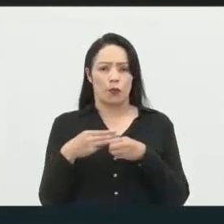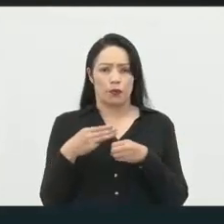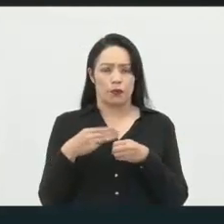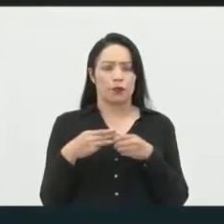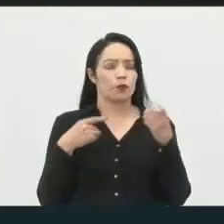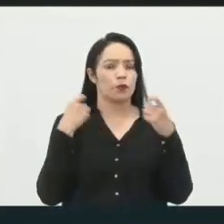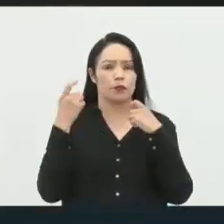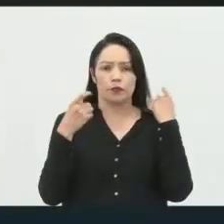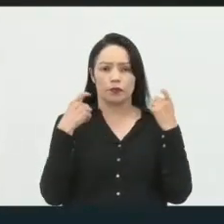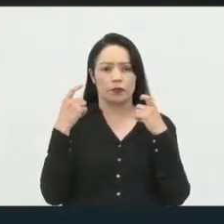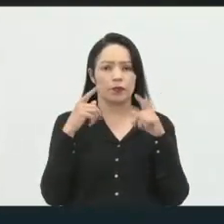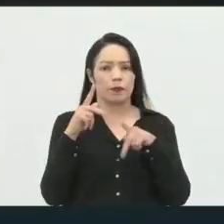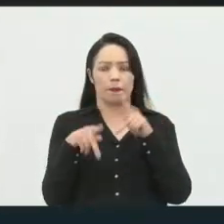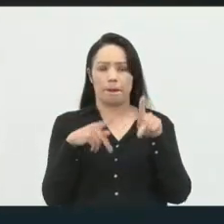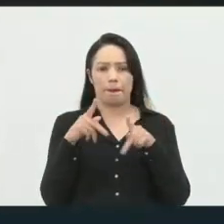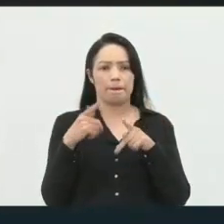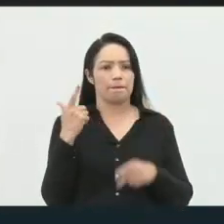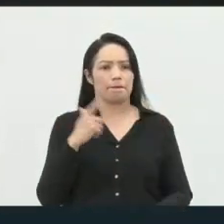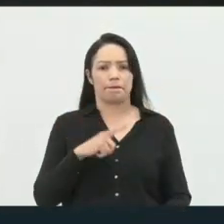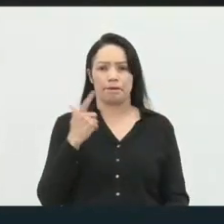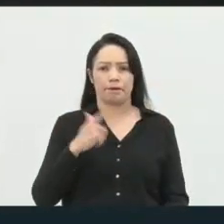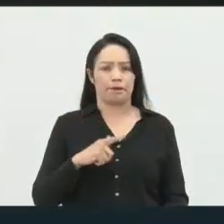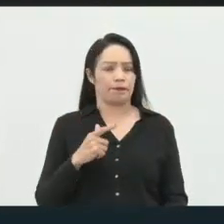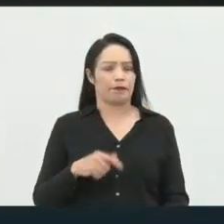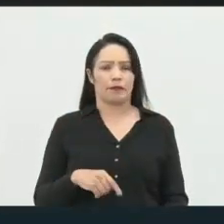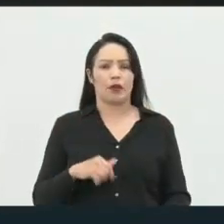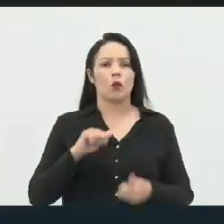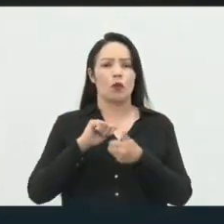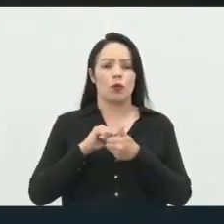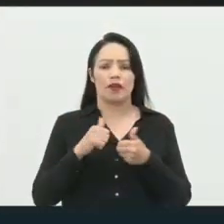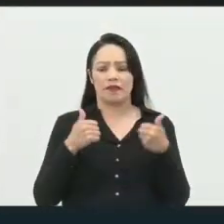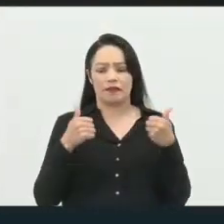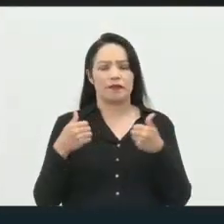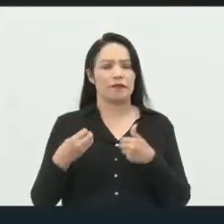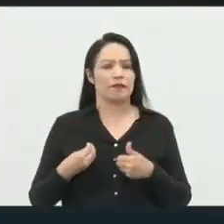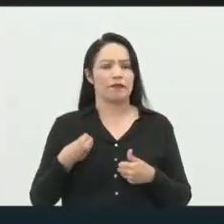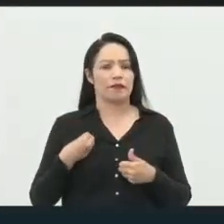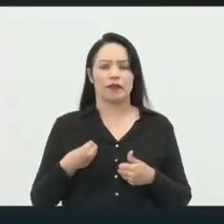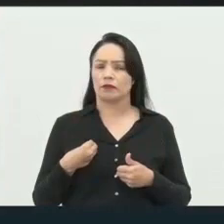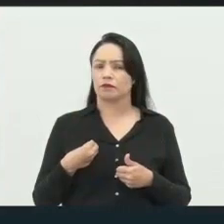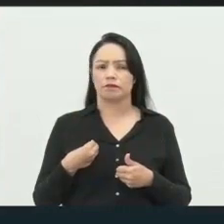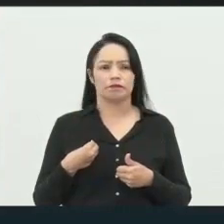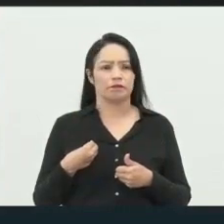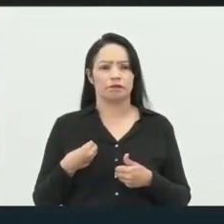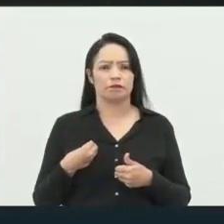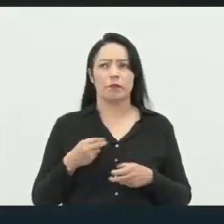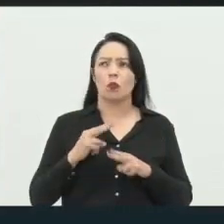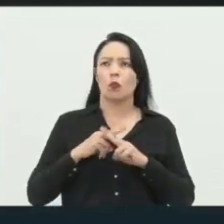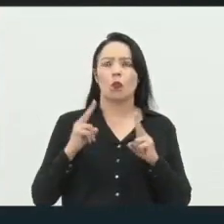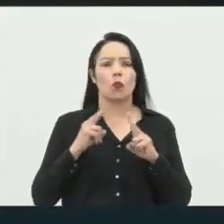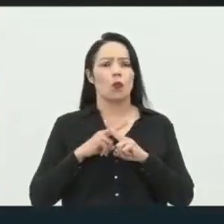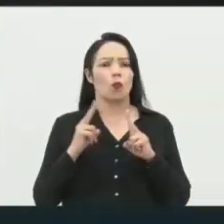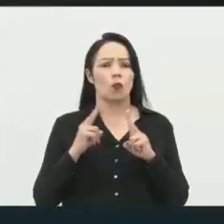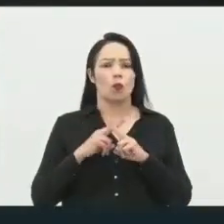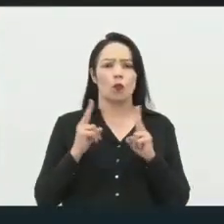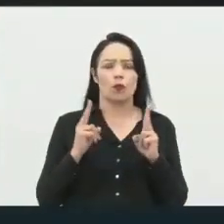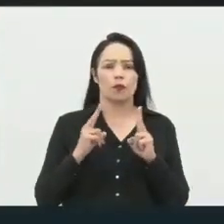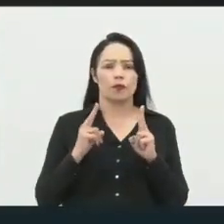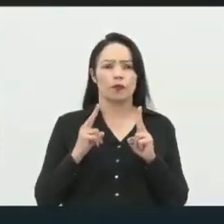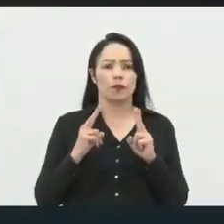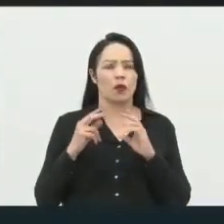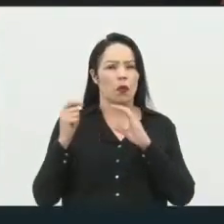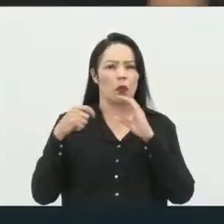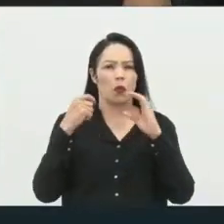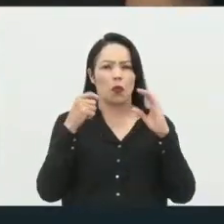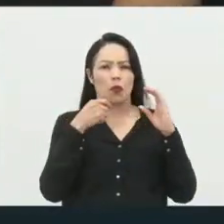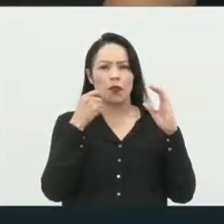preocupa com a população Não se preocupa com a qualidade de vida ele procura dar uma maquiada grava alguns